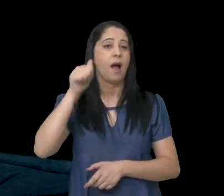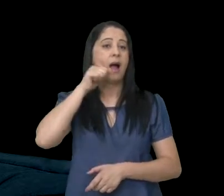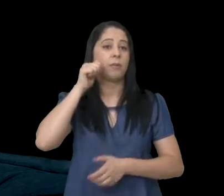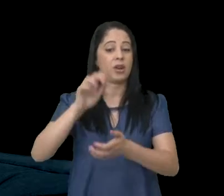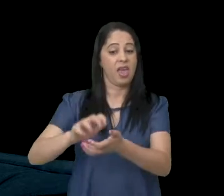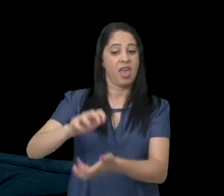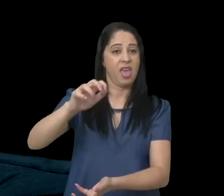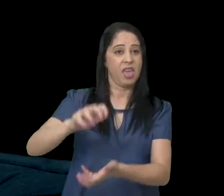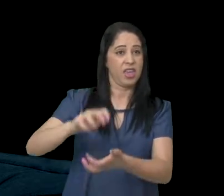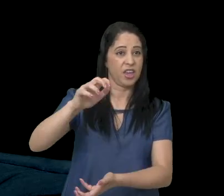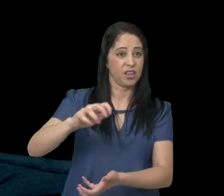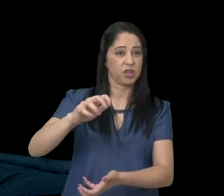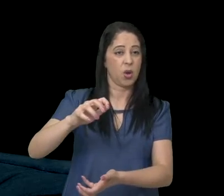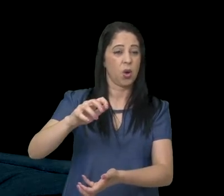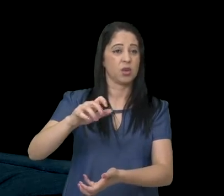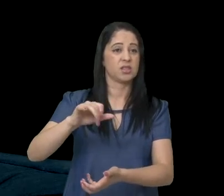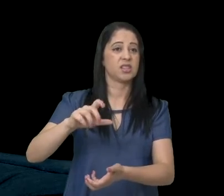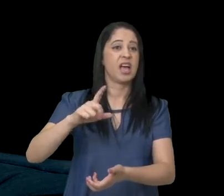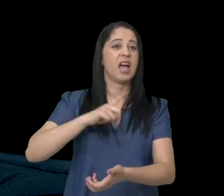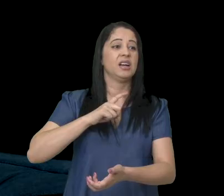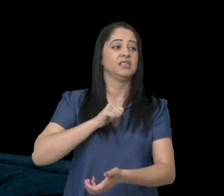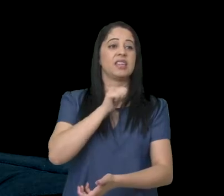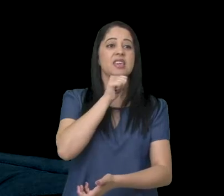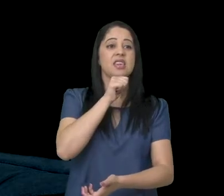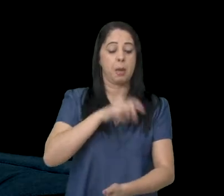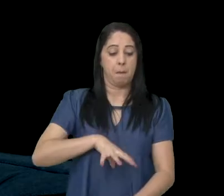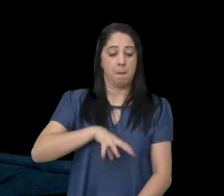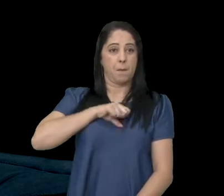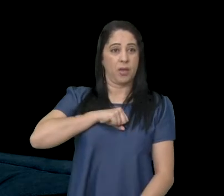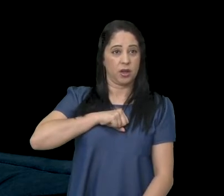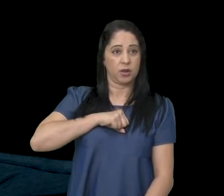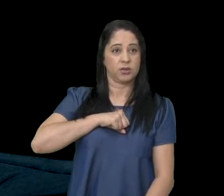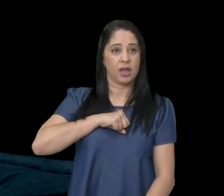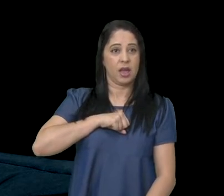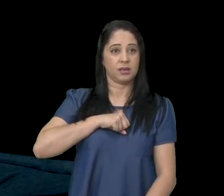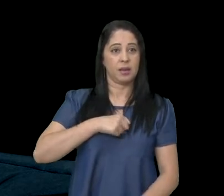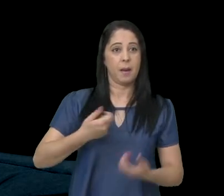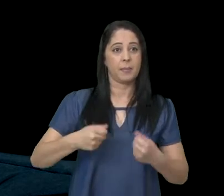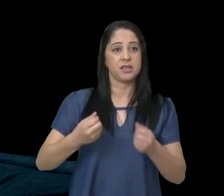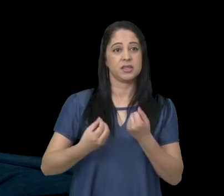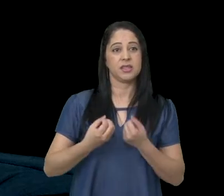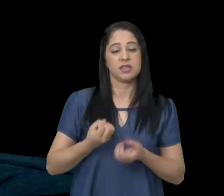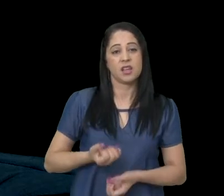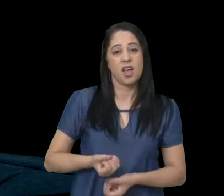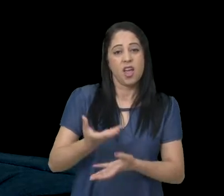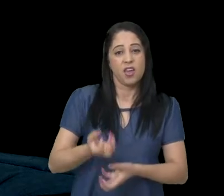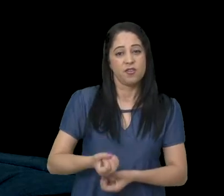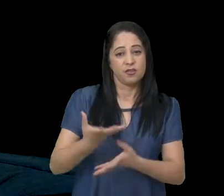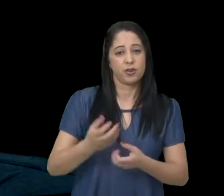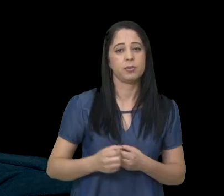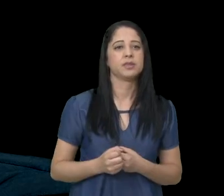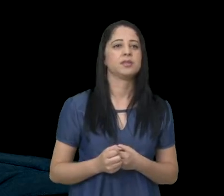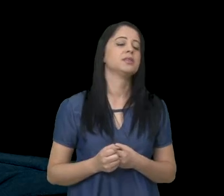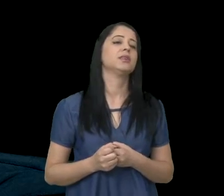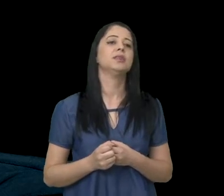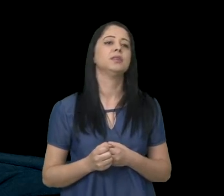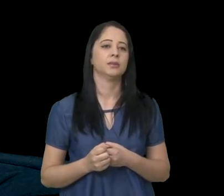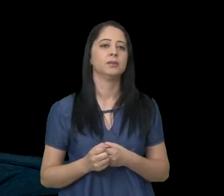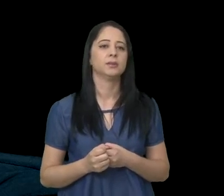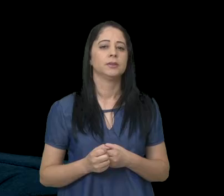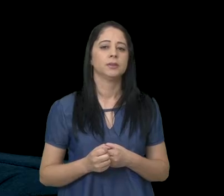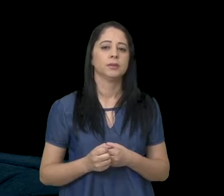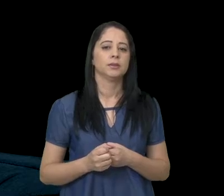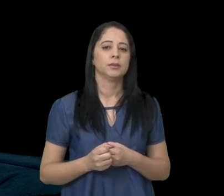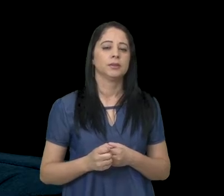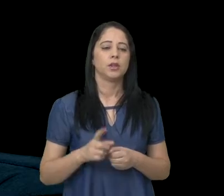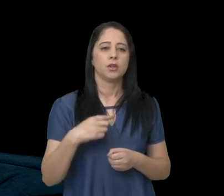a menopausa, né? Falta informação, né? E a gente pode ter uma saúde melhor e nós